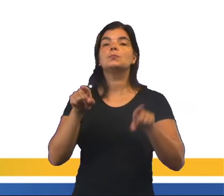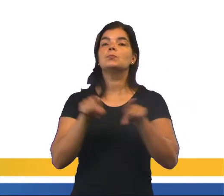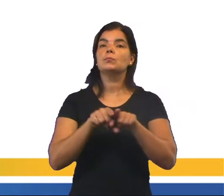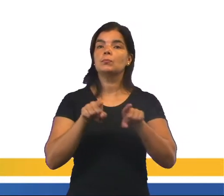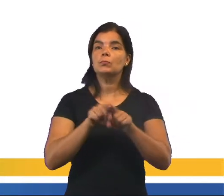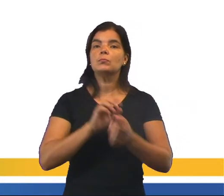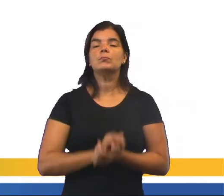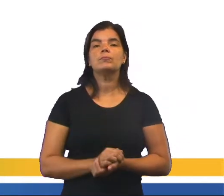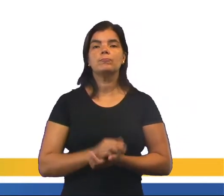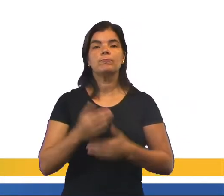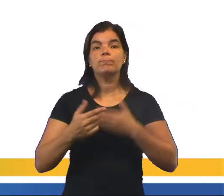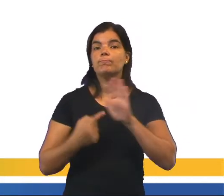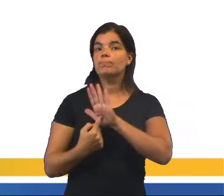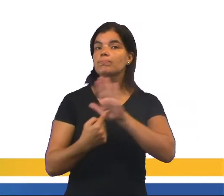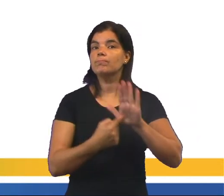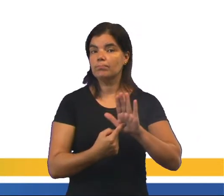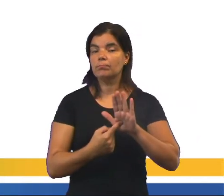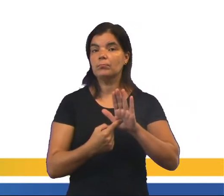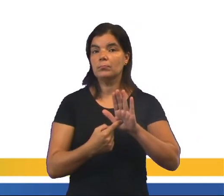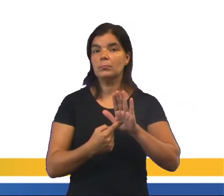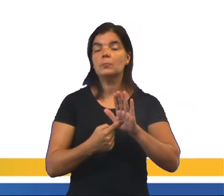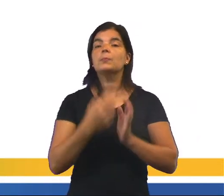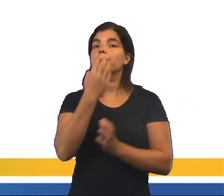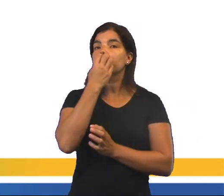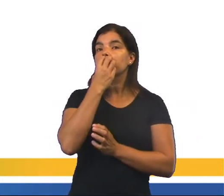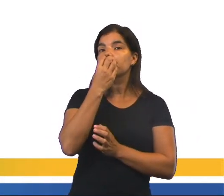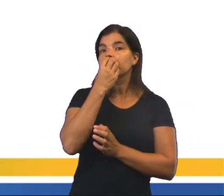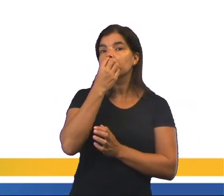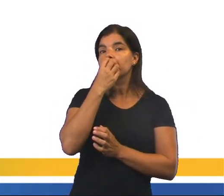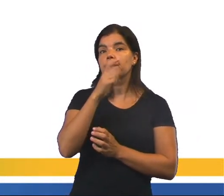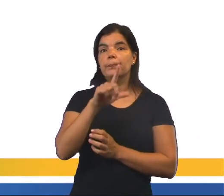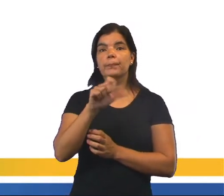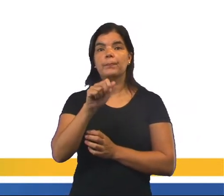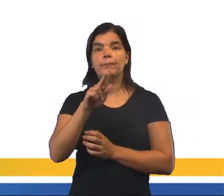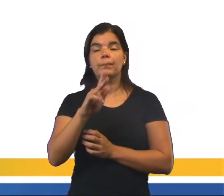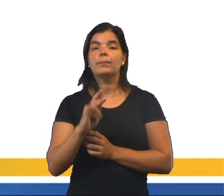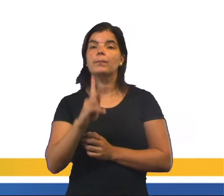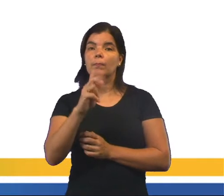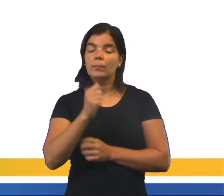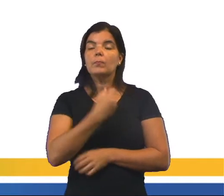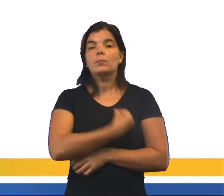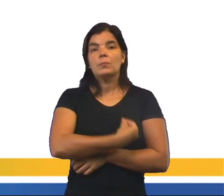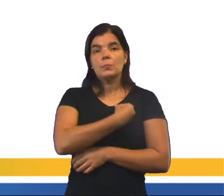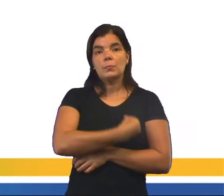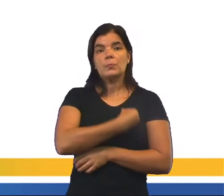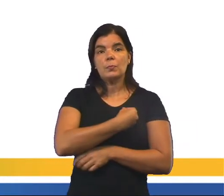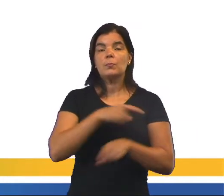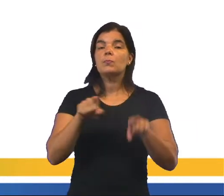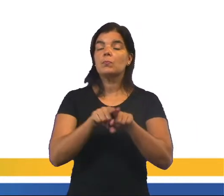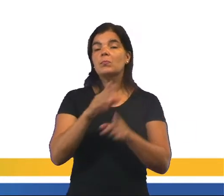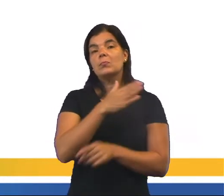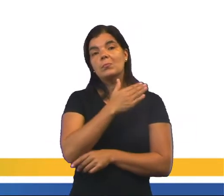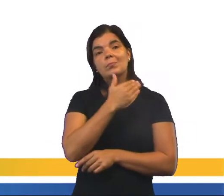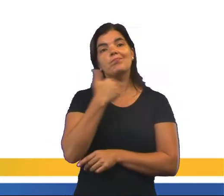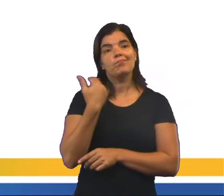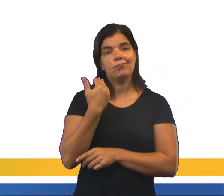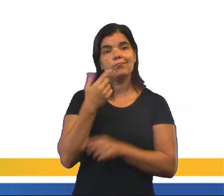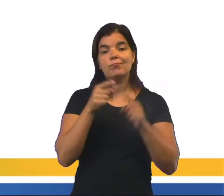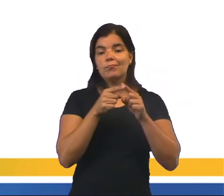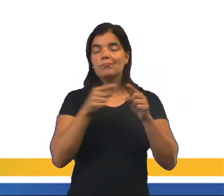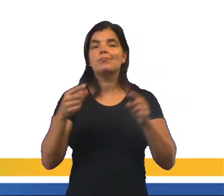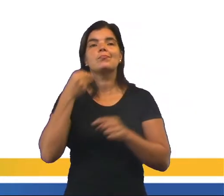ela começa na frente, que ela manda a cadelinha Laika como o primeiro ser vivo no espaço. Essa cadelinha ela vai morrer